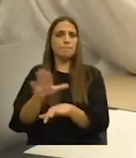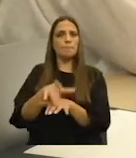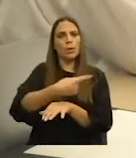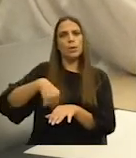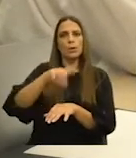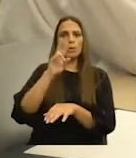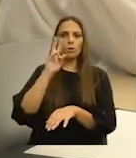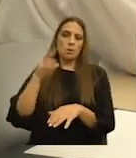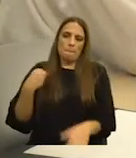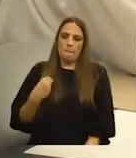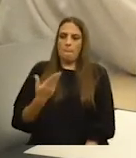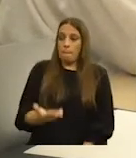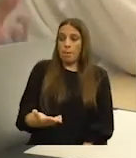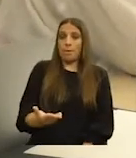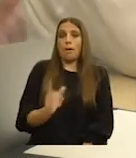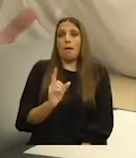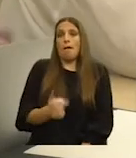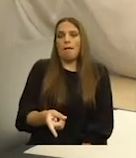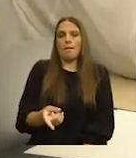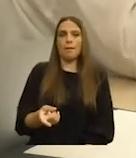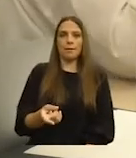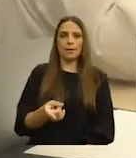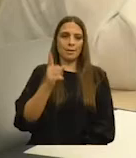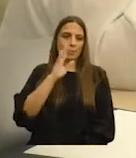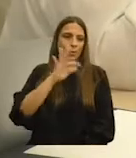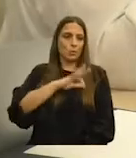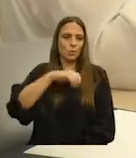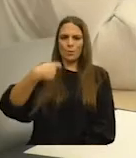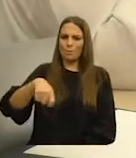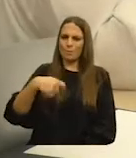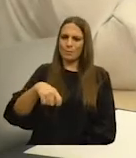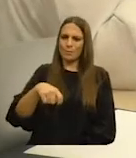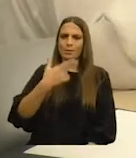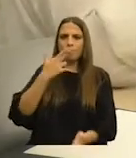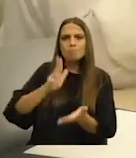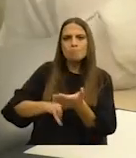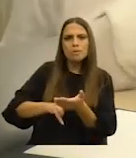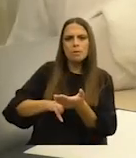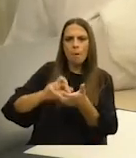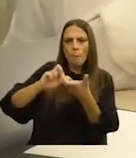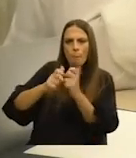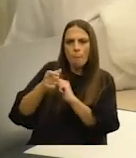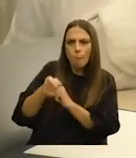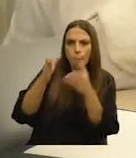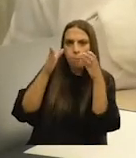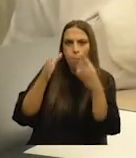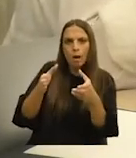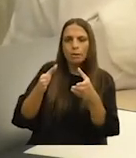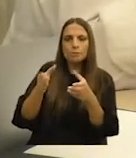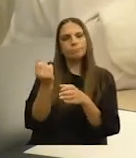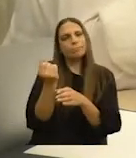temos visto com preocupação, de certa forma, a recusa do Sr. Presidente em identificar este problema e atuar sobre o problema do alojamento